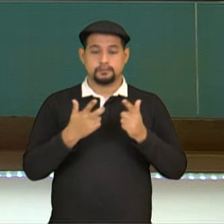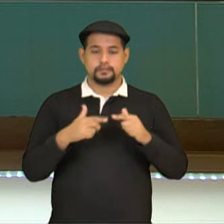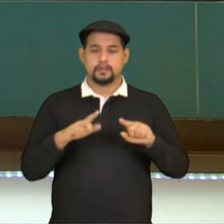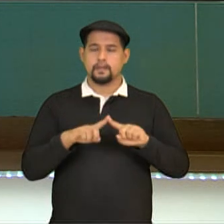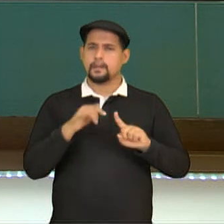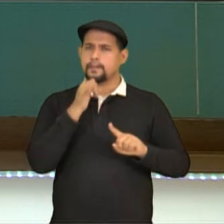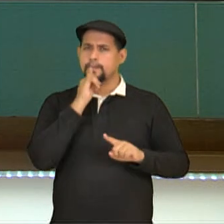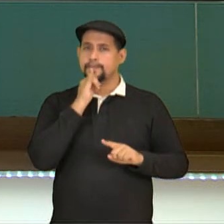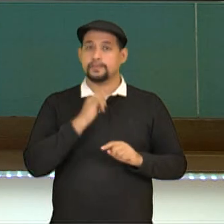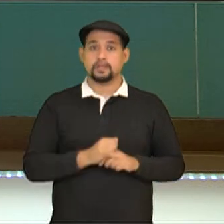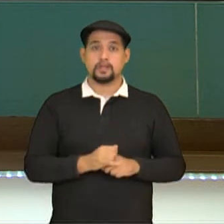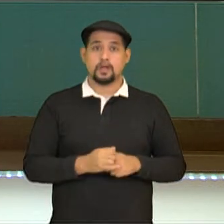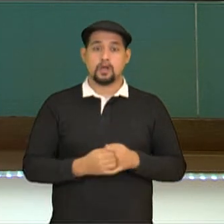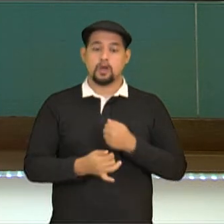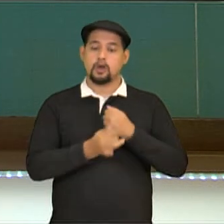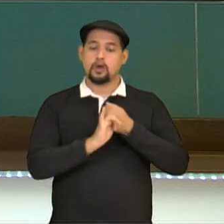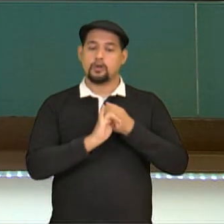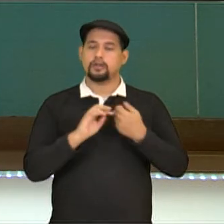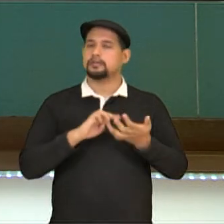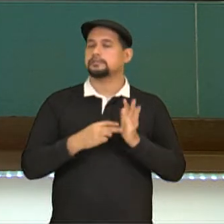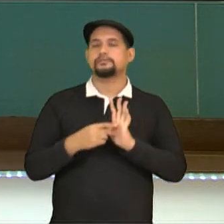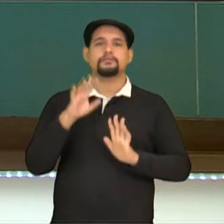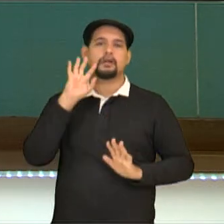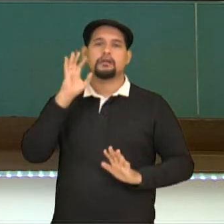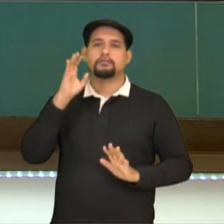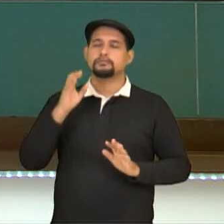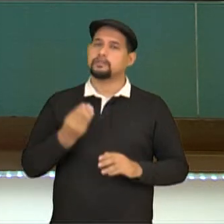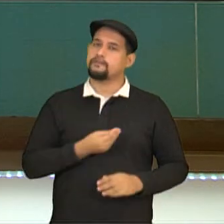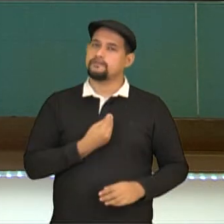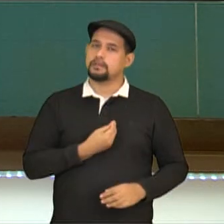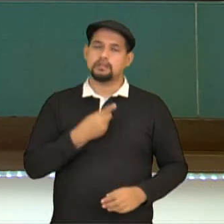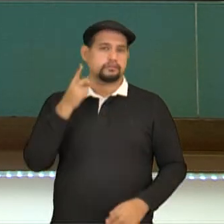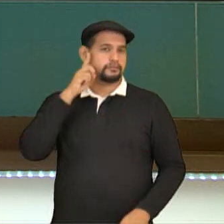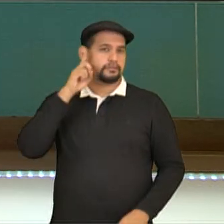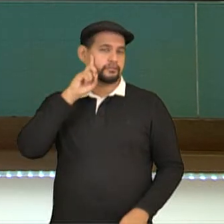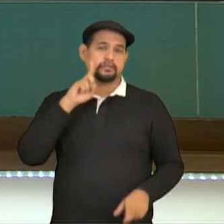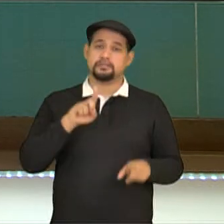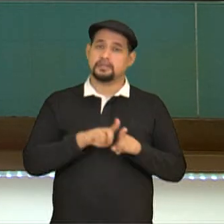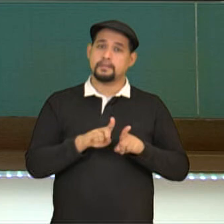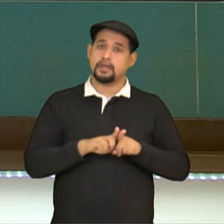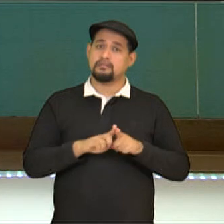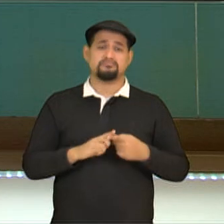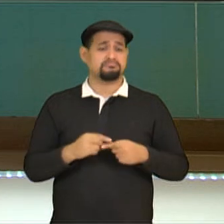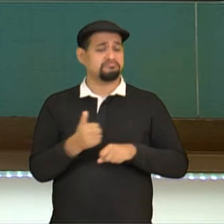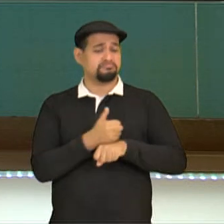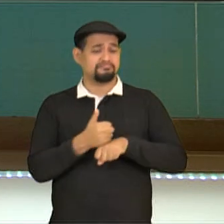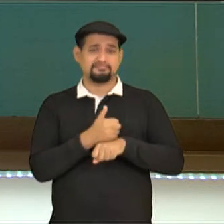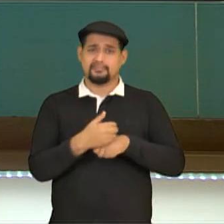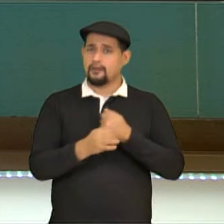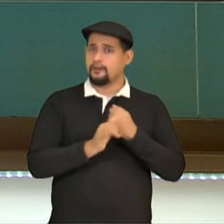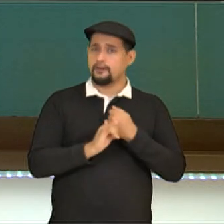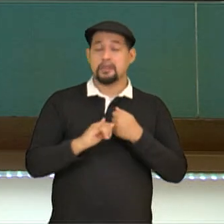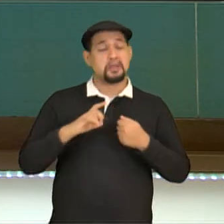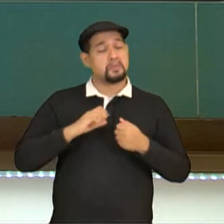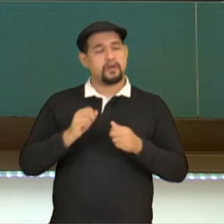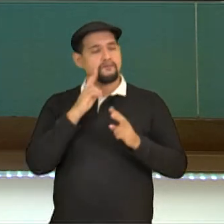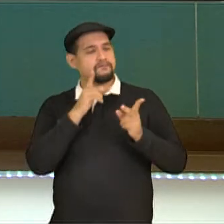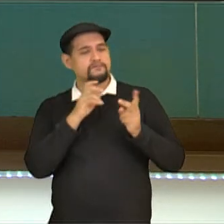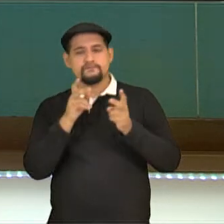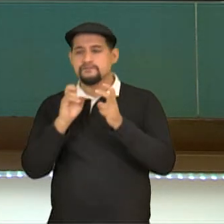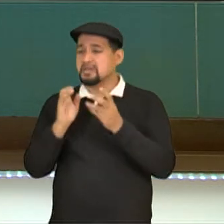né? Então, crônica remete a um fato do cotidiano. O cronista ele pode ter vivenciado uma situação